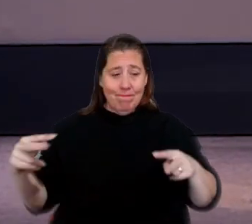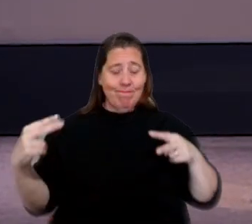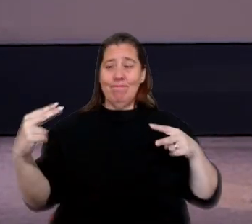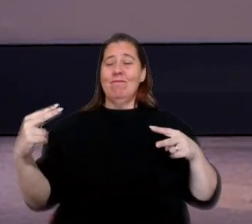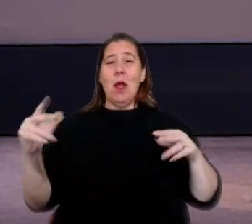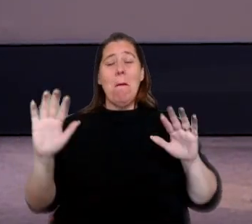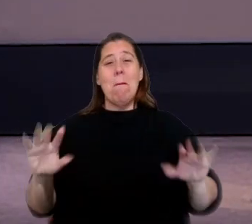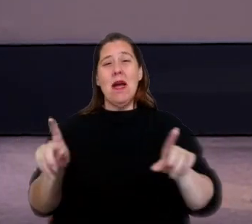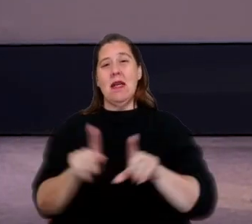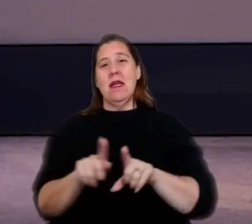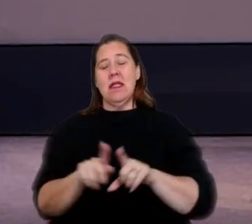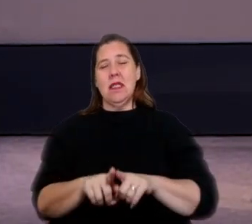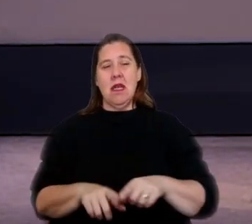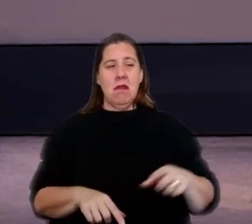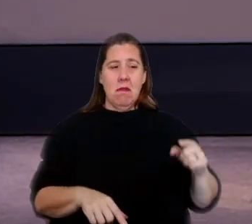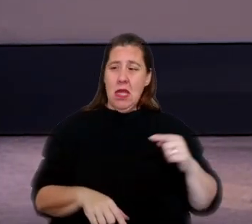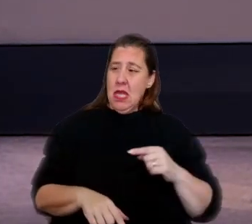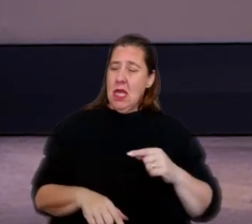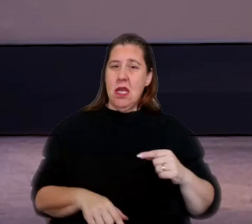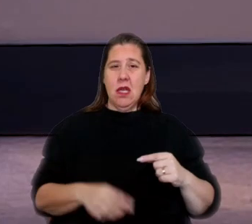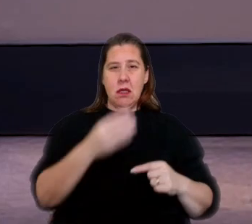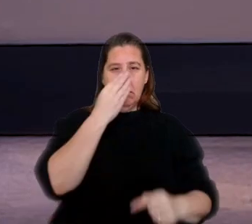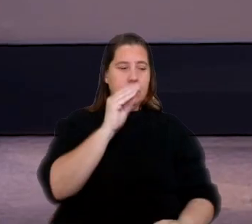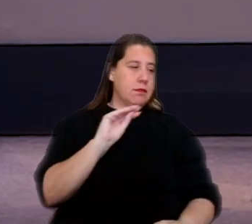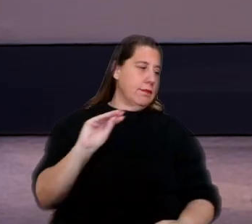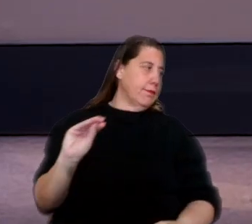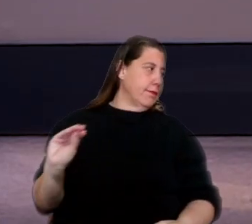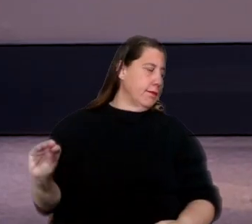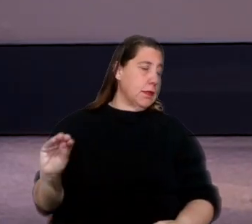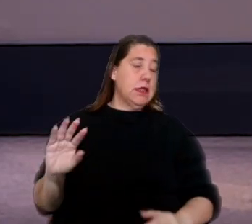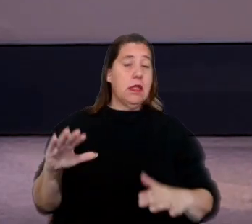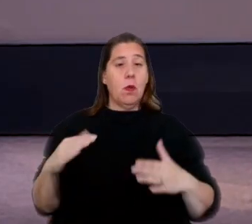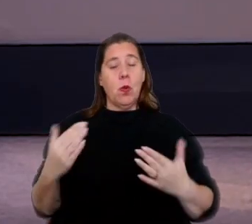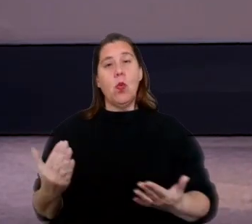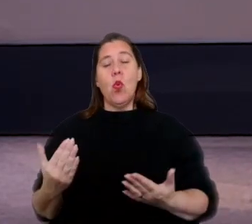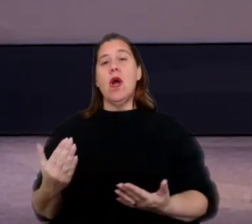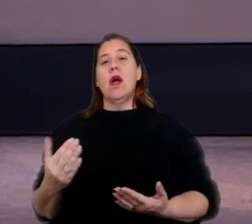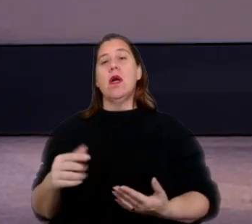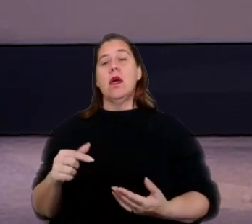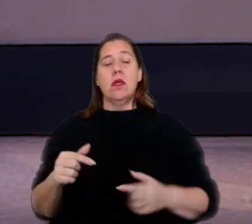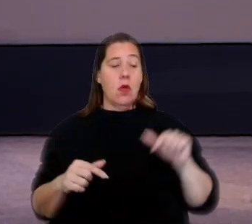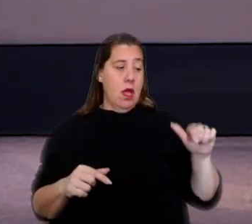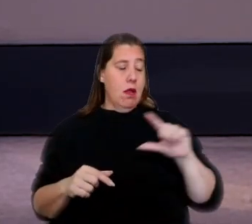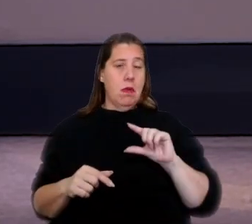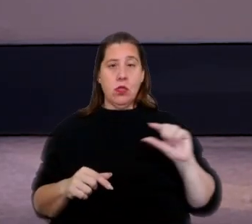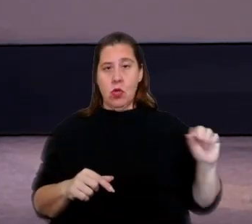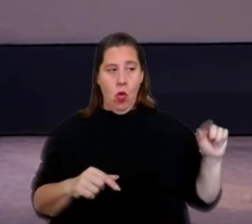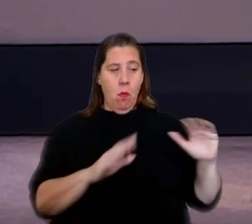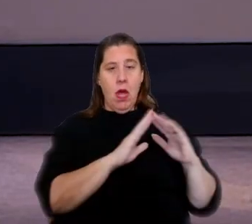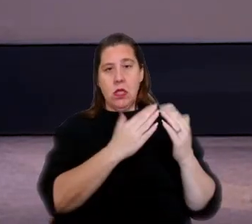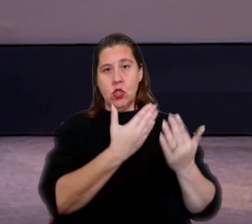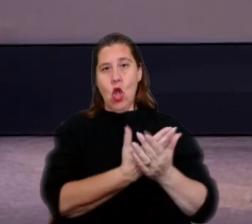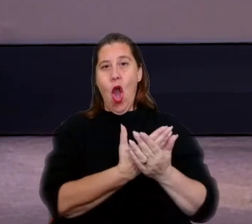esse olhar de volta, mas ele também o punia, o castigava com a sua distância. Então, quando ele sai para a